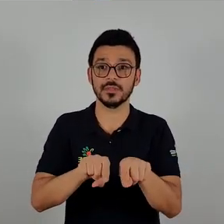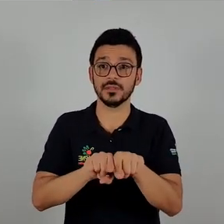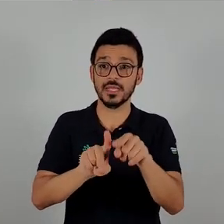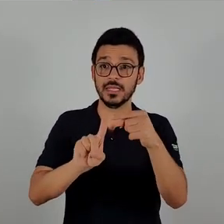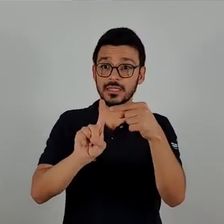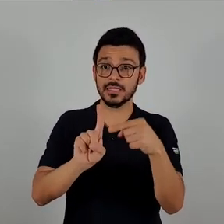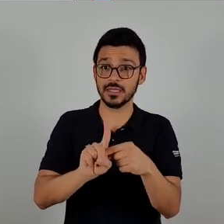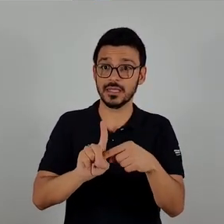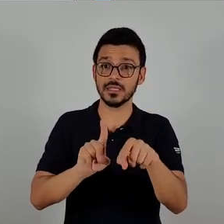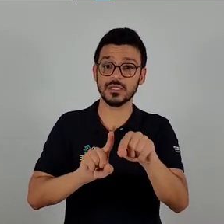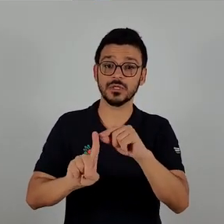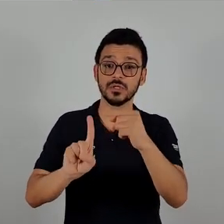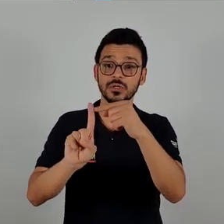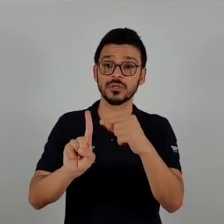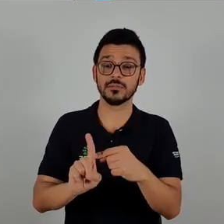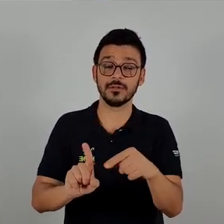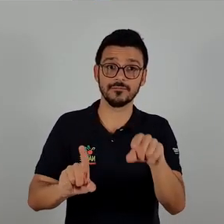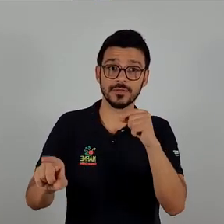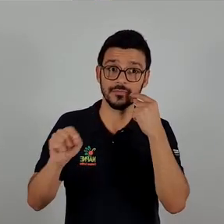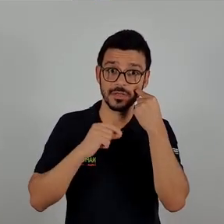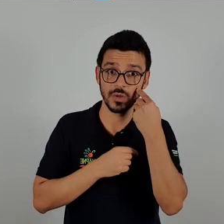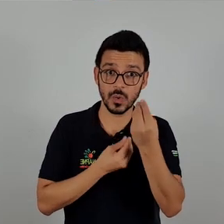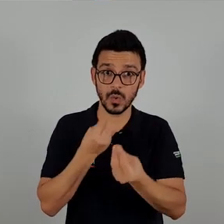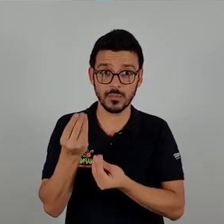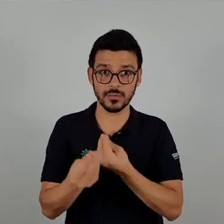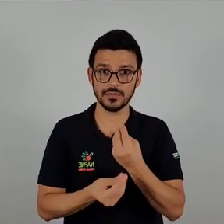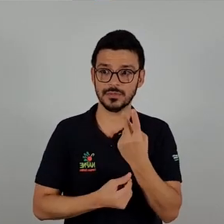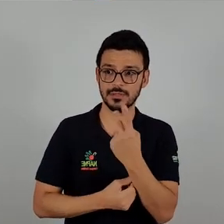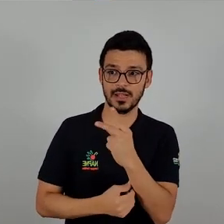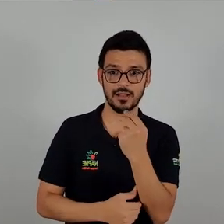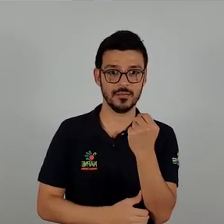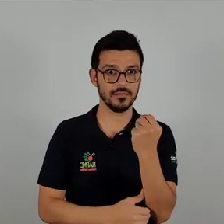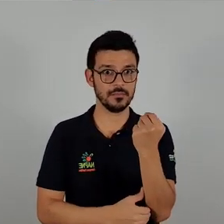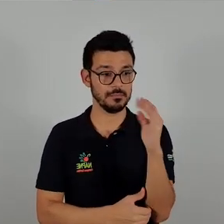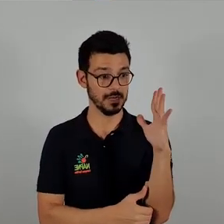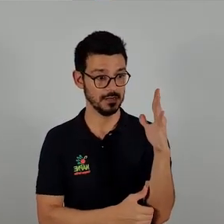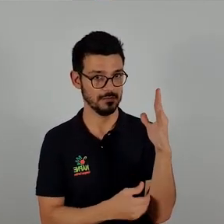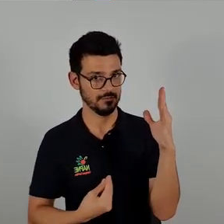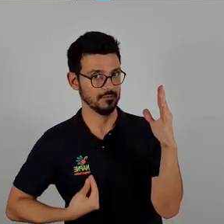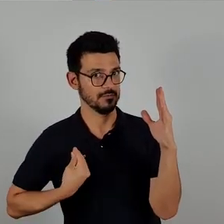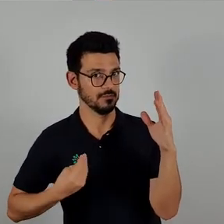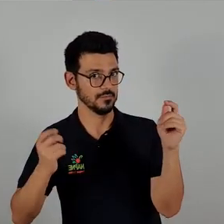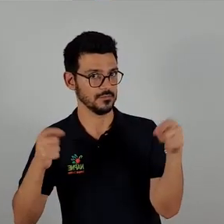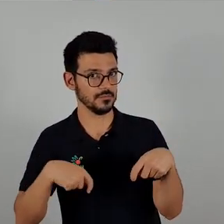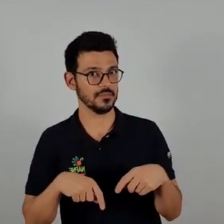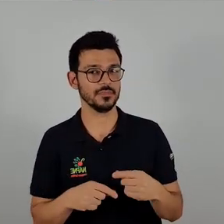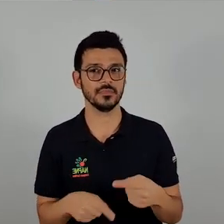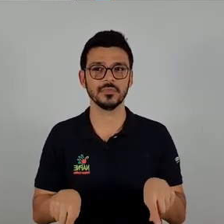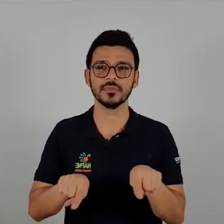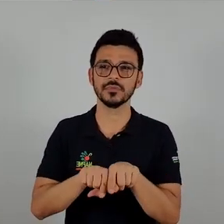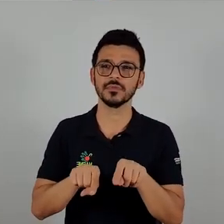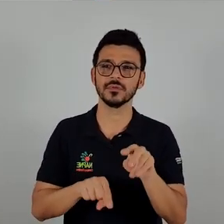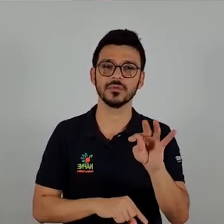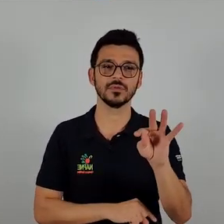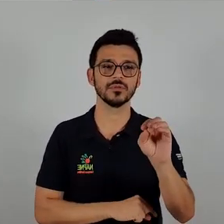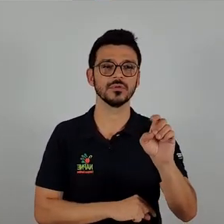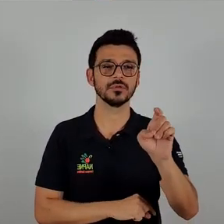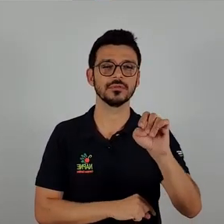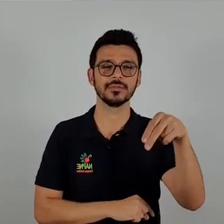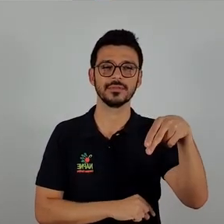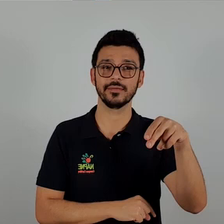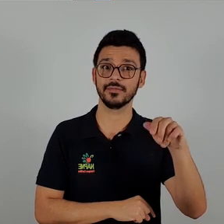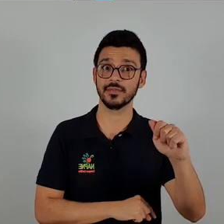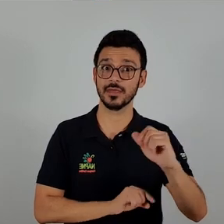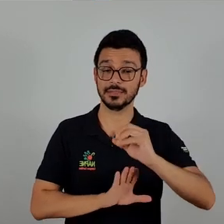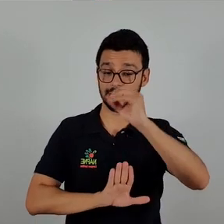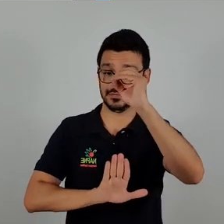tomem cuidado. Estamos tendo muitos casos de aflatoxose, né, aflatoxinas, doenças